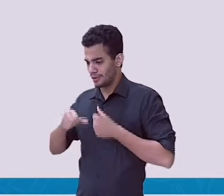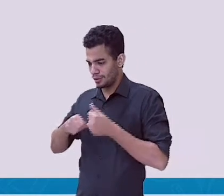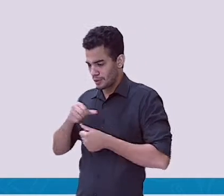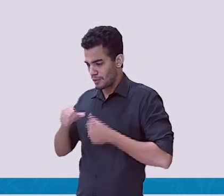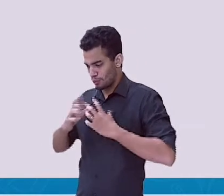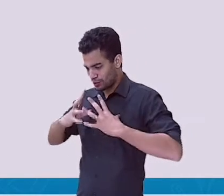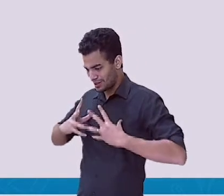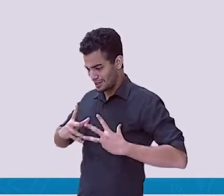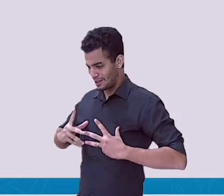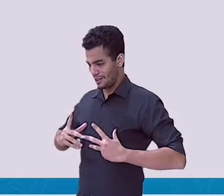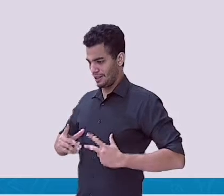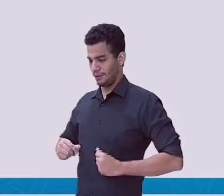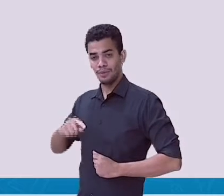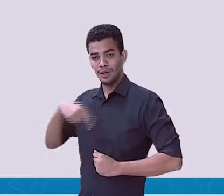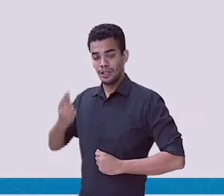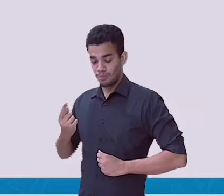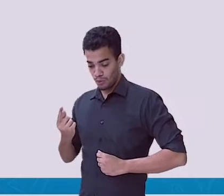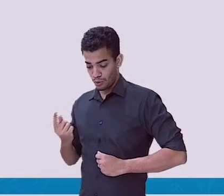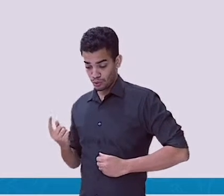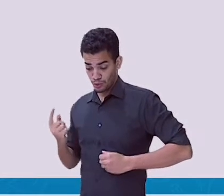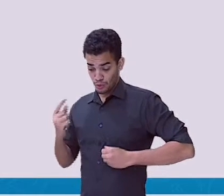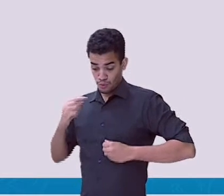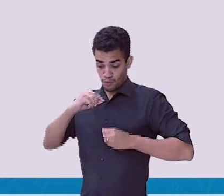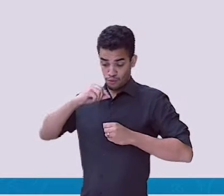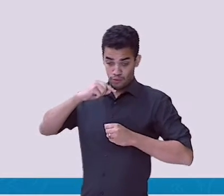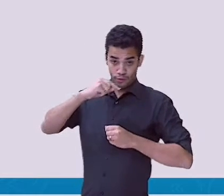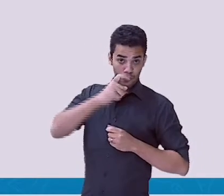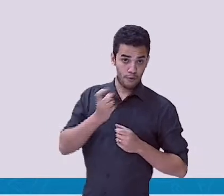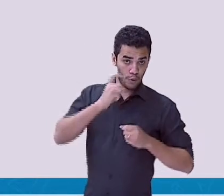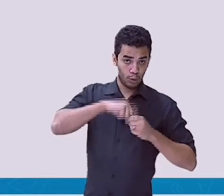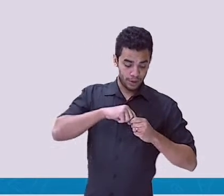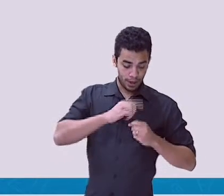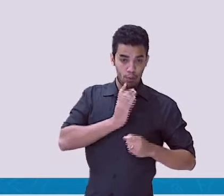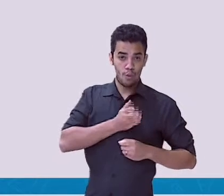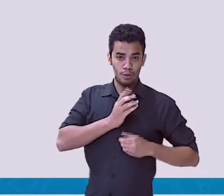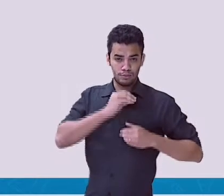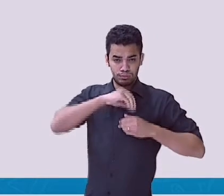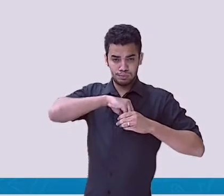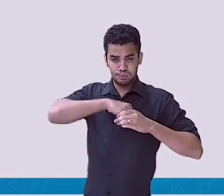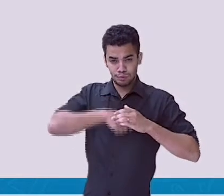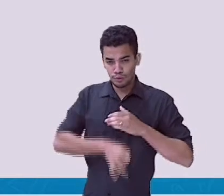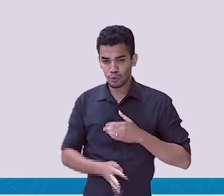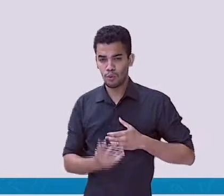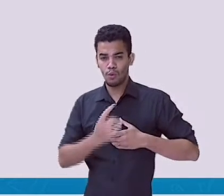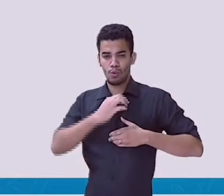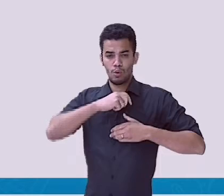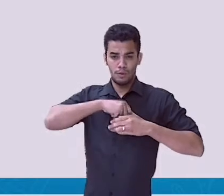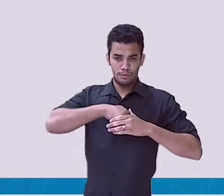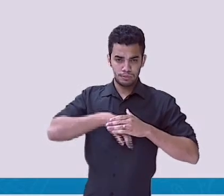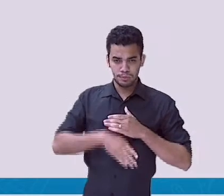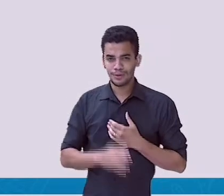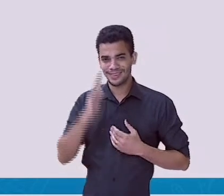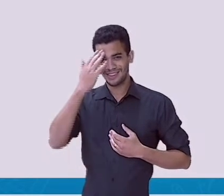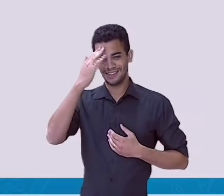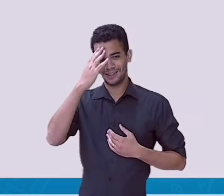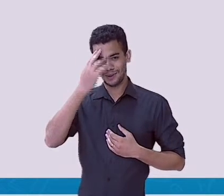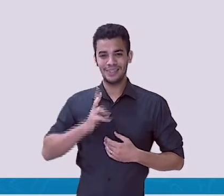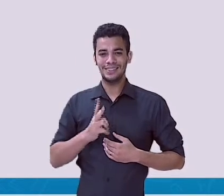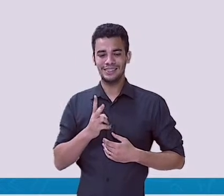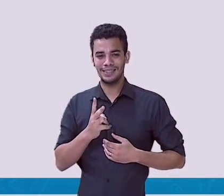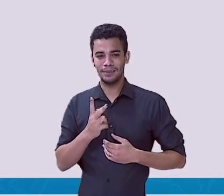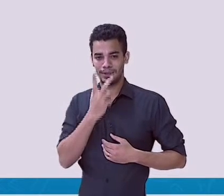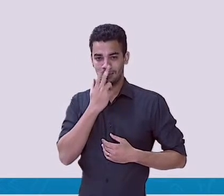para todas as partes do nosso corpo. Então, há um movimento deste sangue. Por isso, a gente